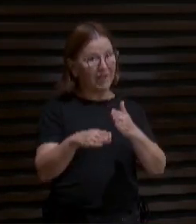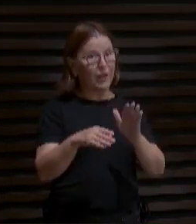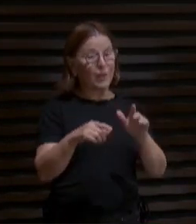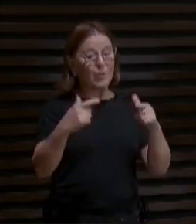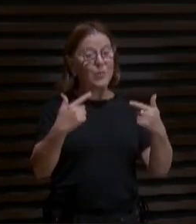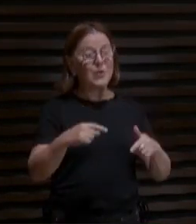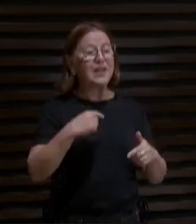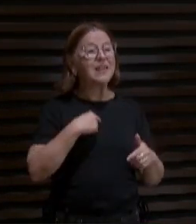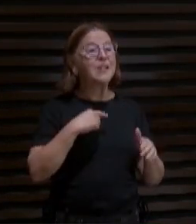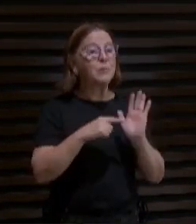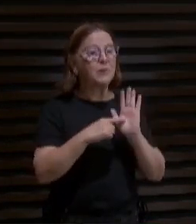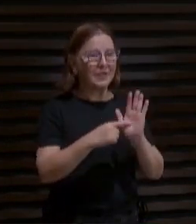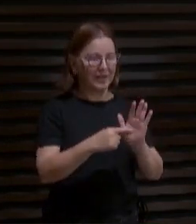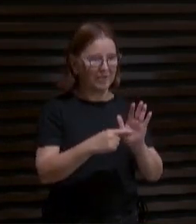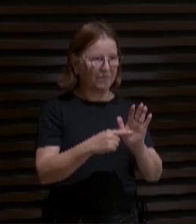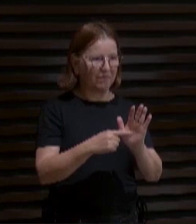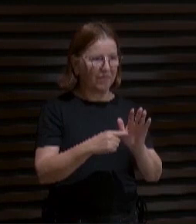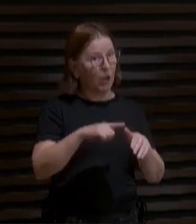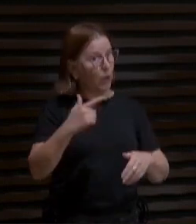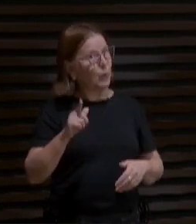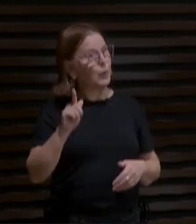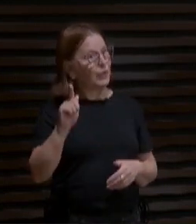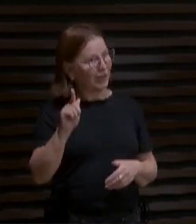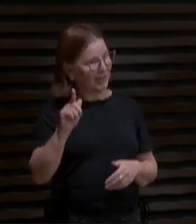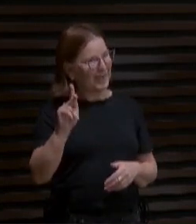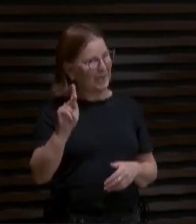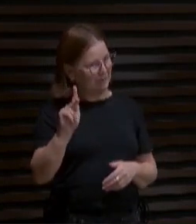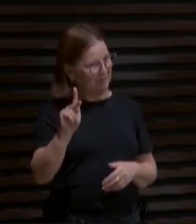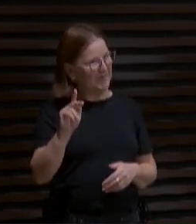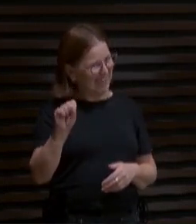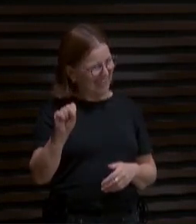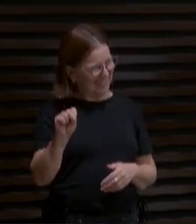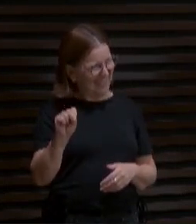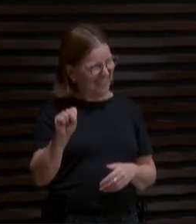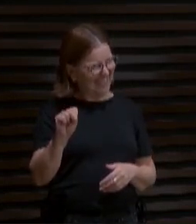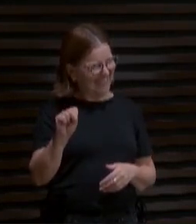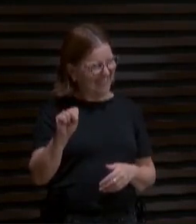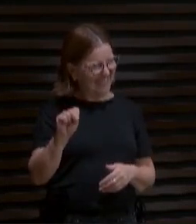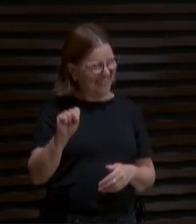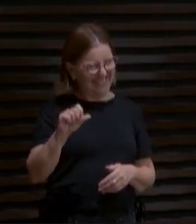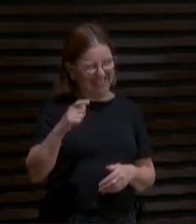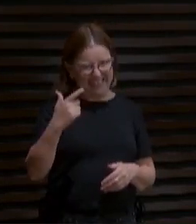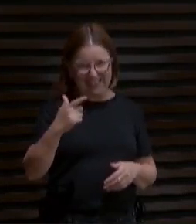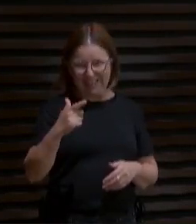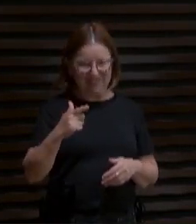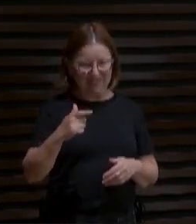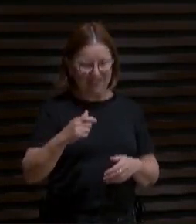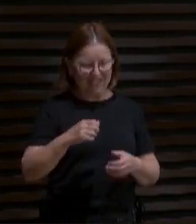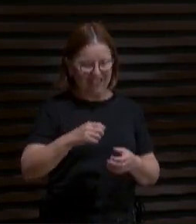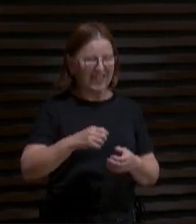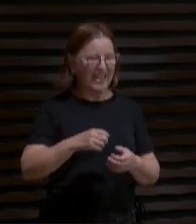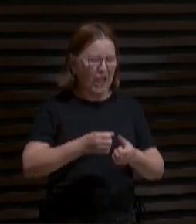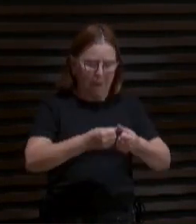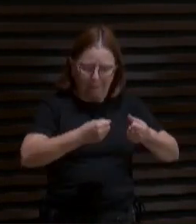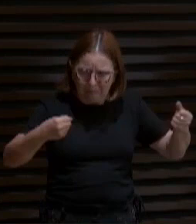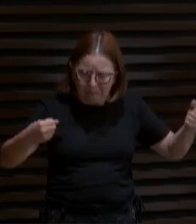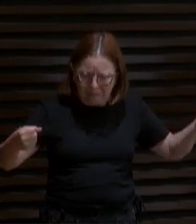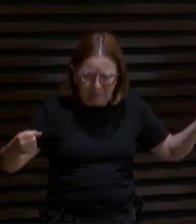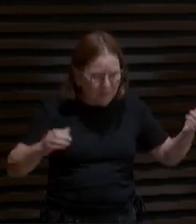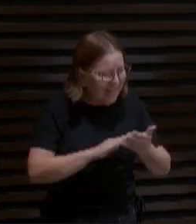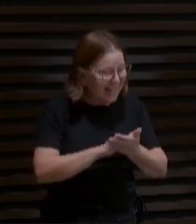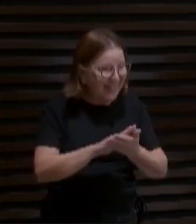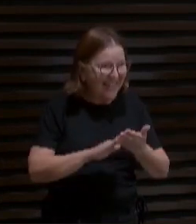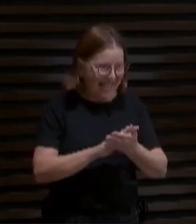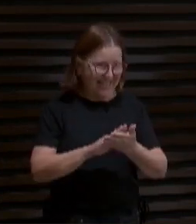mostrarei. Não deu GPS, não deu nenhuma carta, disse, você vai ter que andar